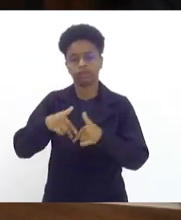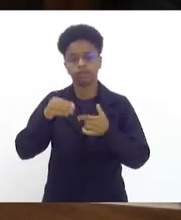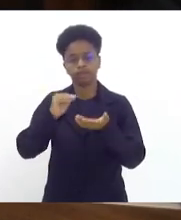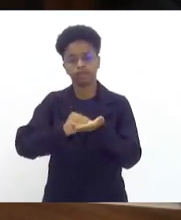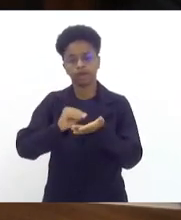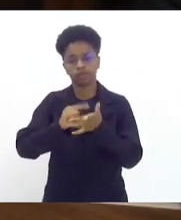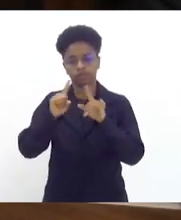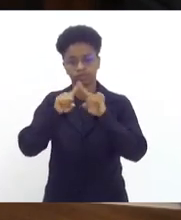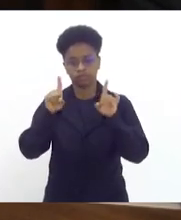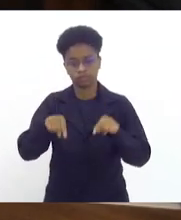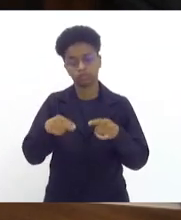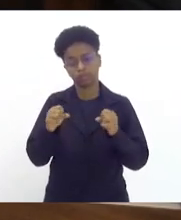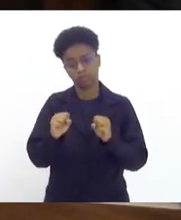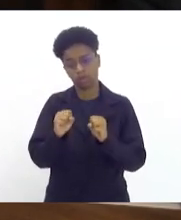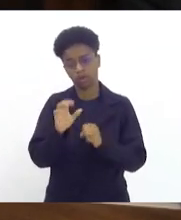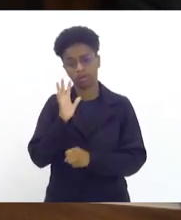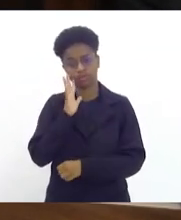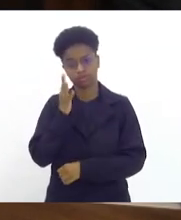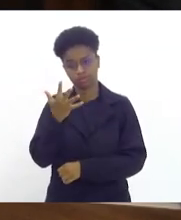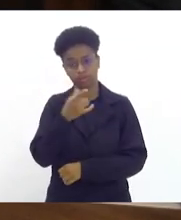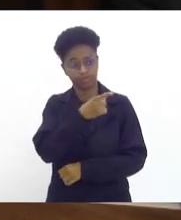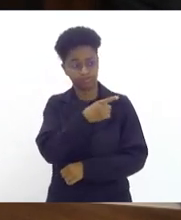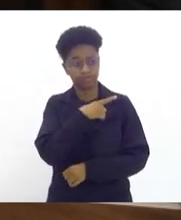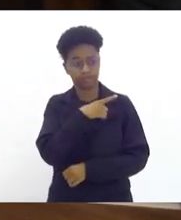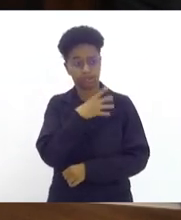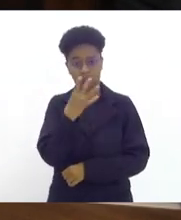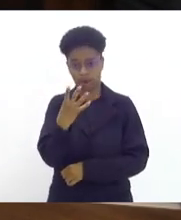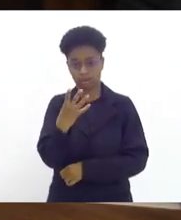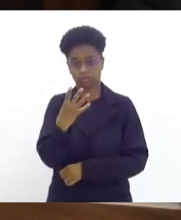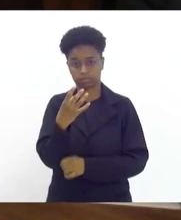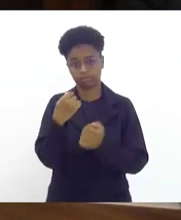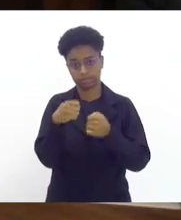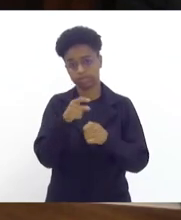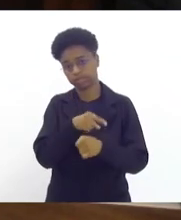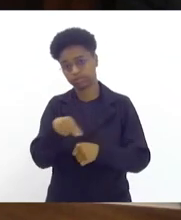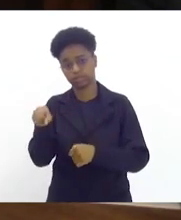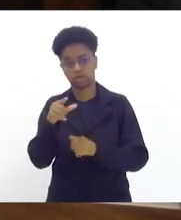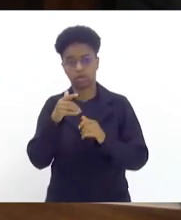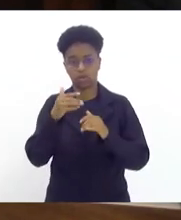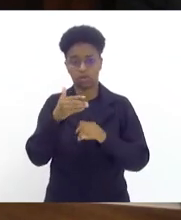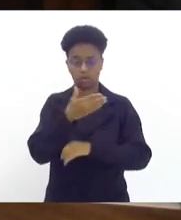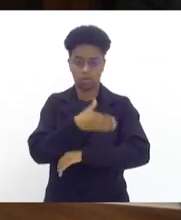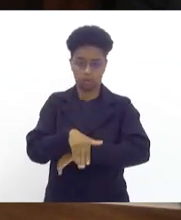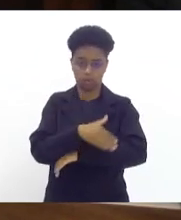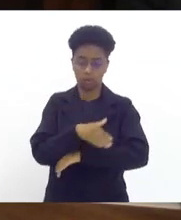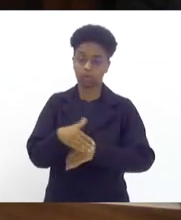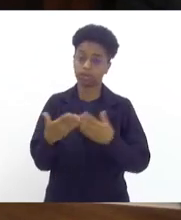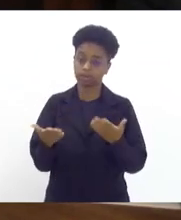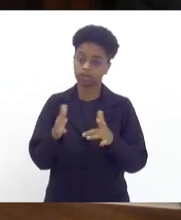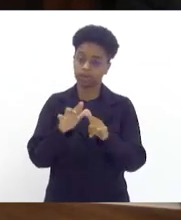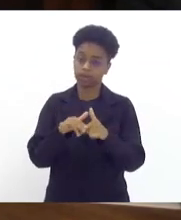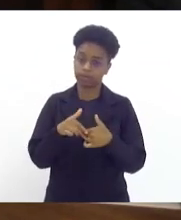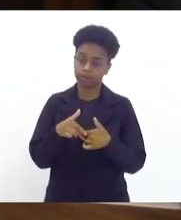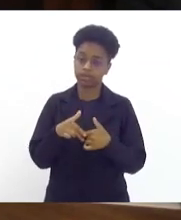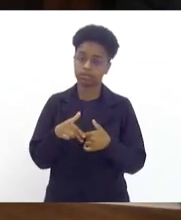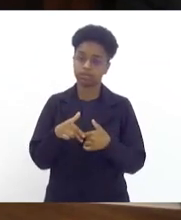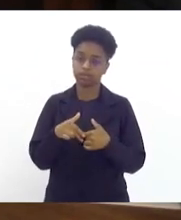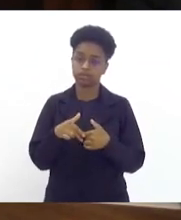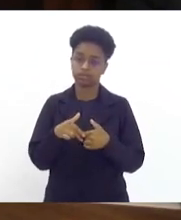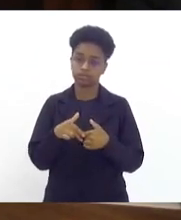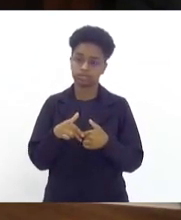o que pode ser resolvido ali só ali já tem mais quatro para ir para rua e por conta dessa